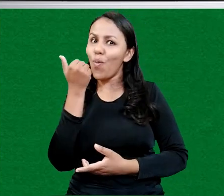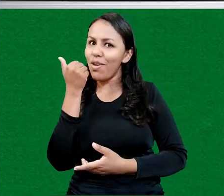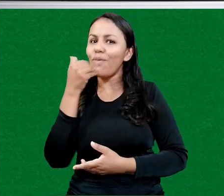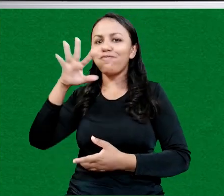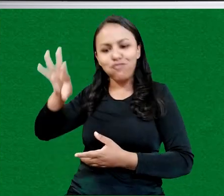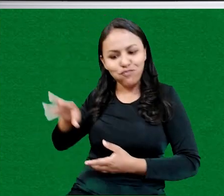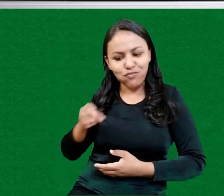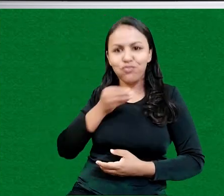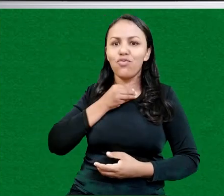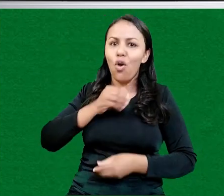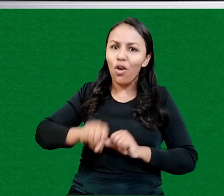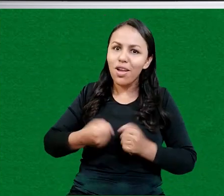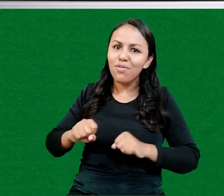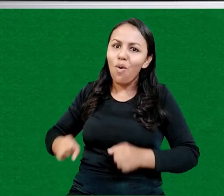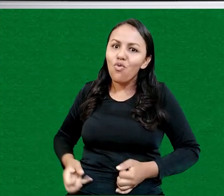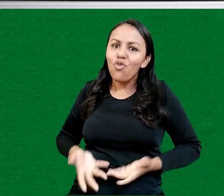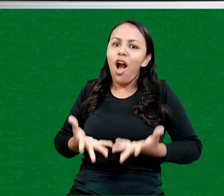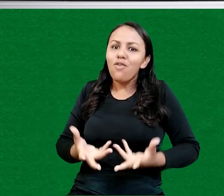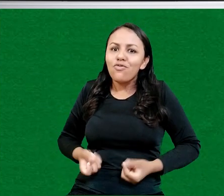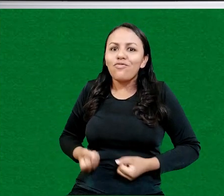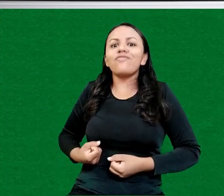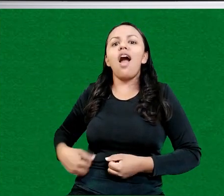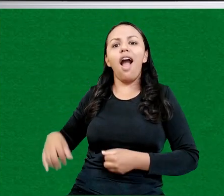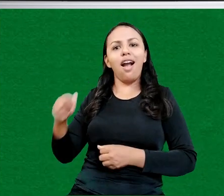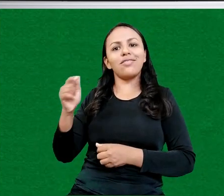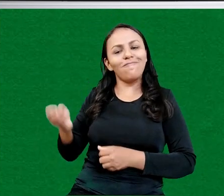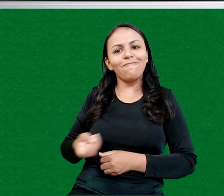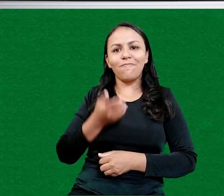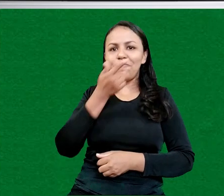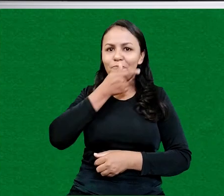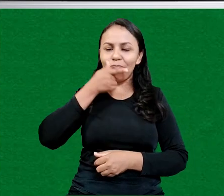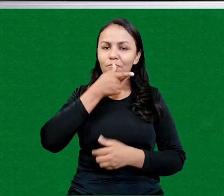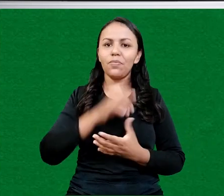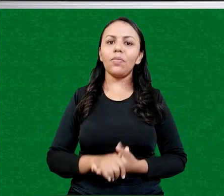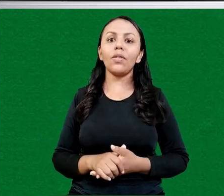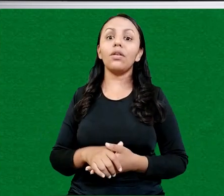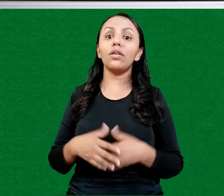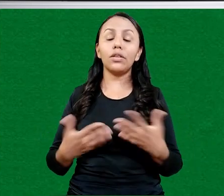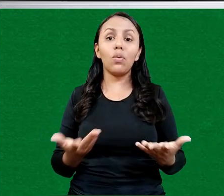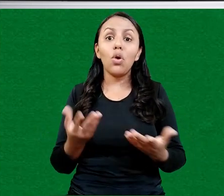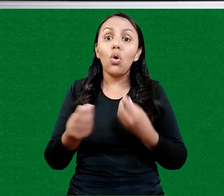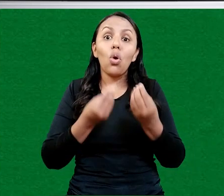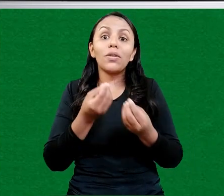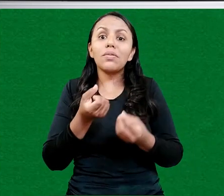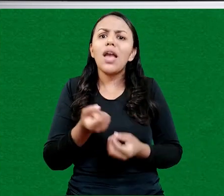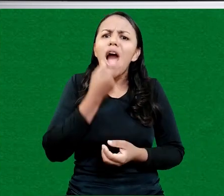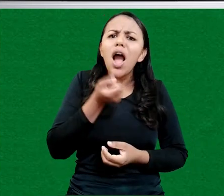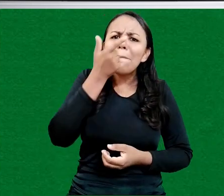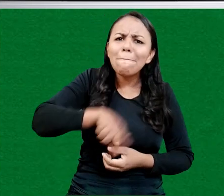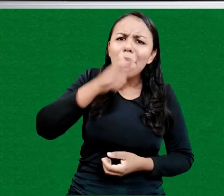vocês fizeram. Os carboidratos, qual a fundamentação ou evidência para a suplementação de carboidrato? Para o treinamento,